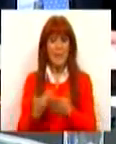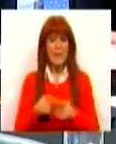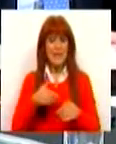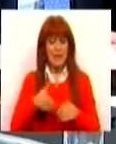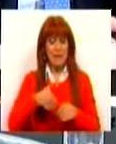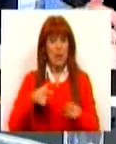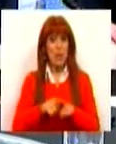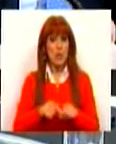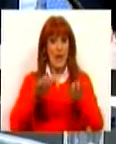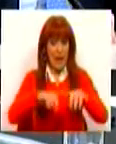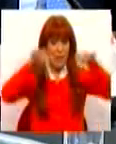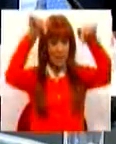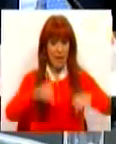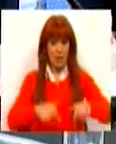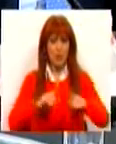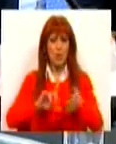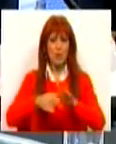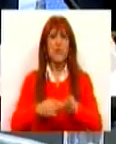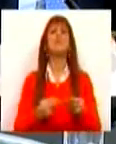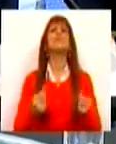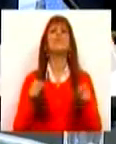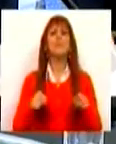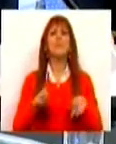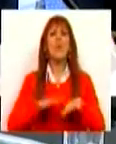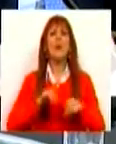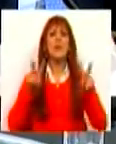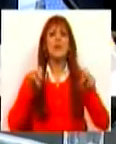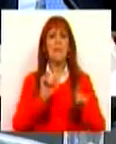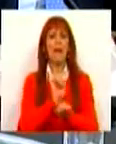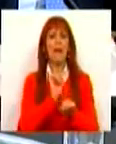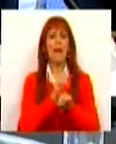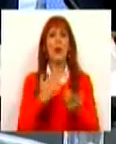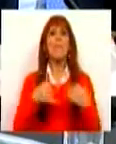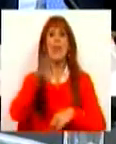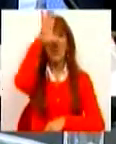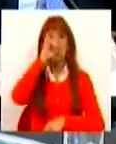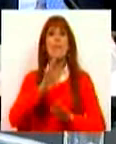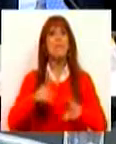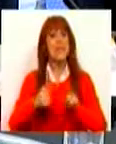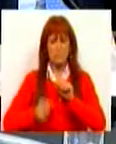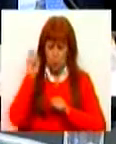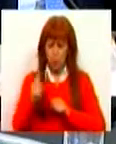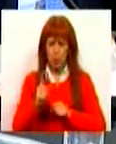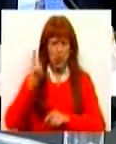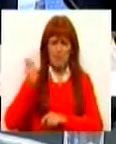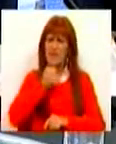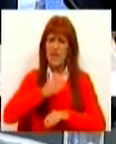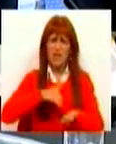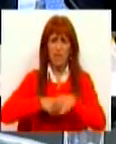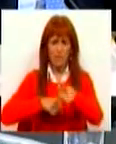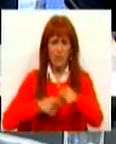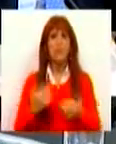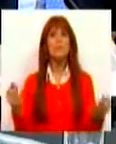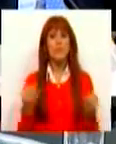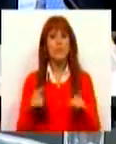esta semana, nesta Assembleia, um projeto de resolução sobre esta temática. Mas o Governo tem de ser duro nas medidas a tomar,